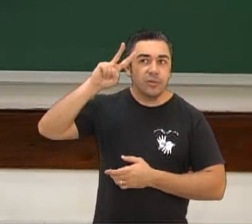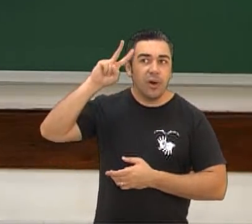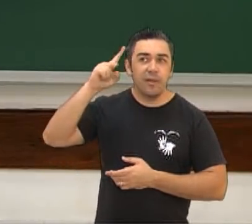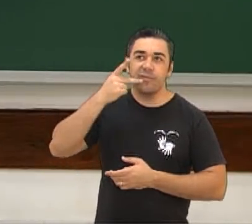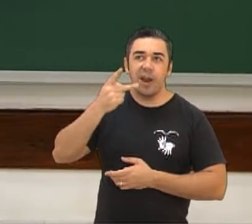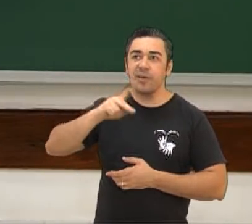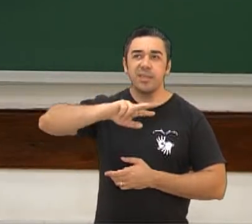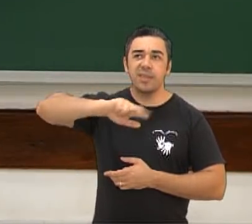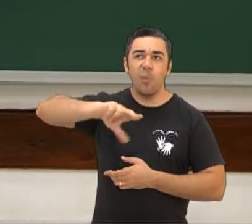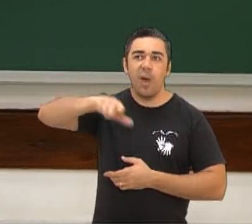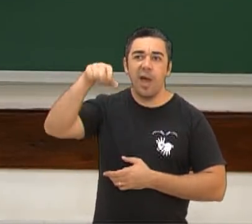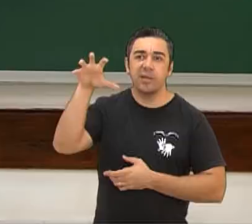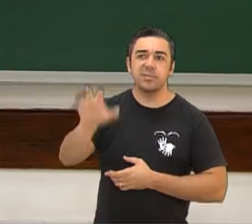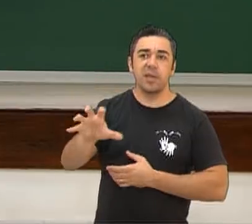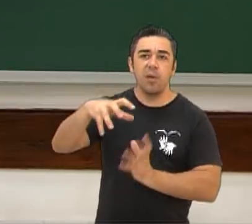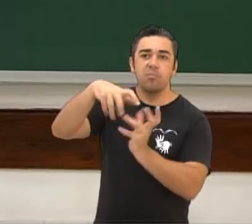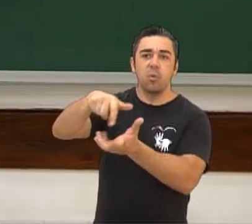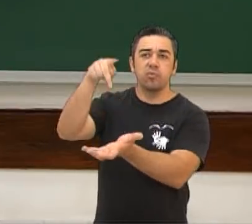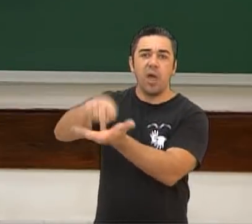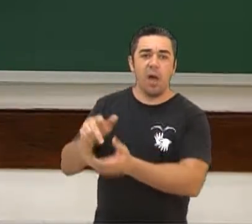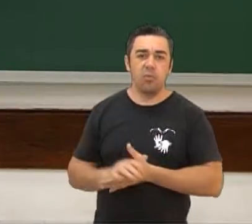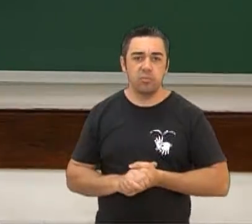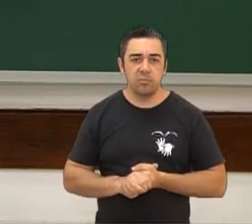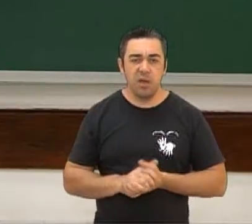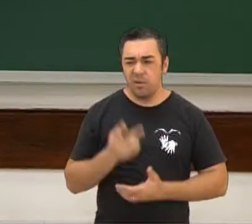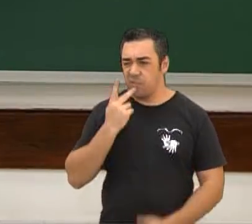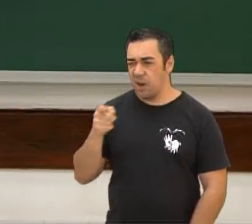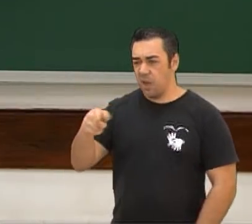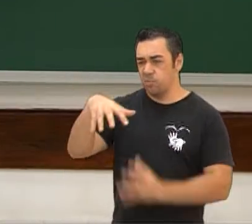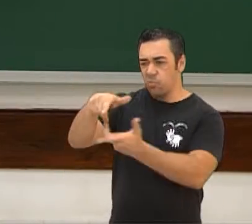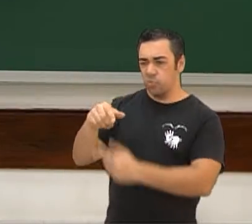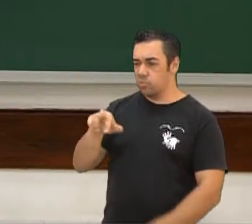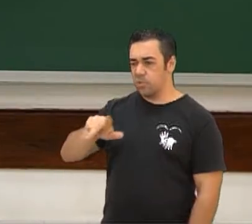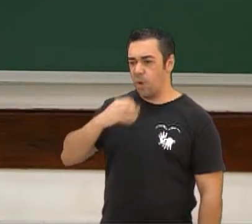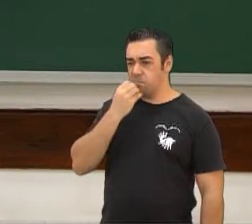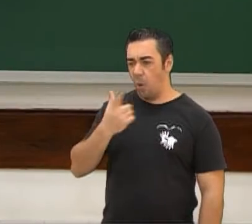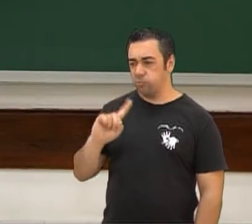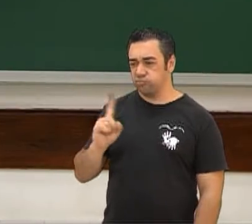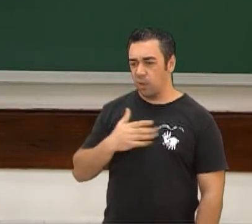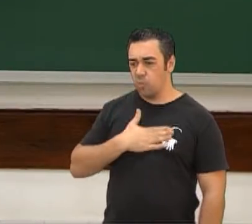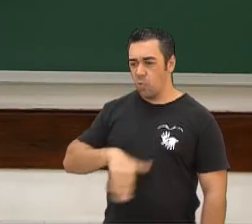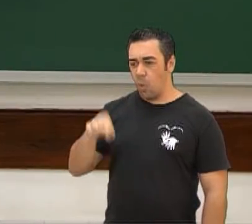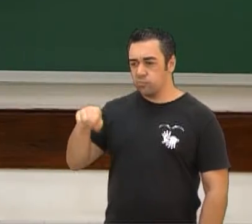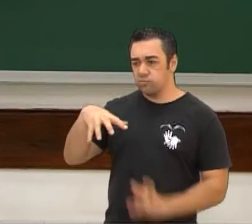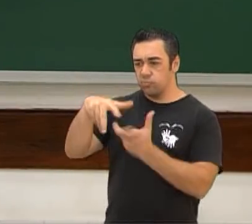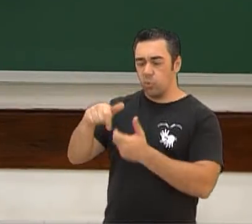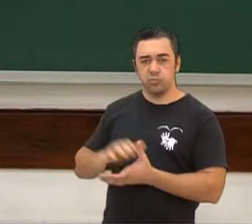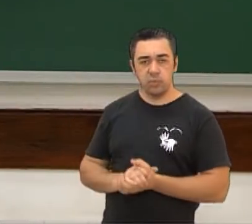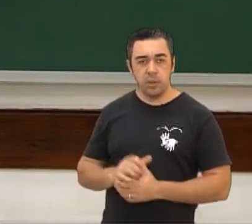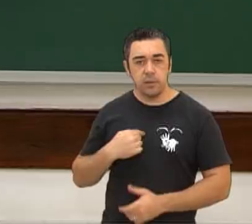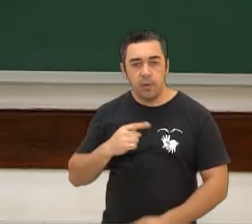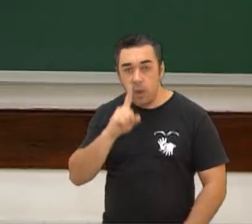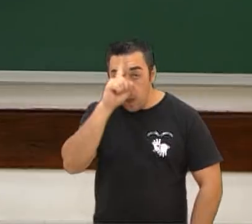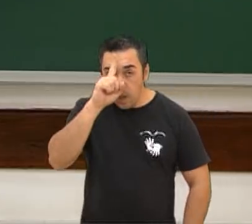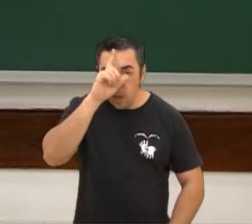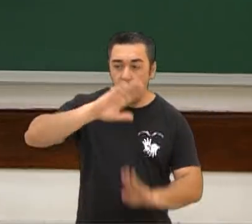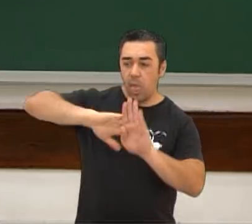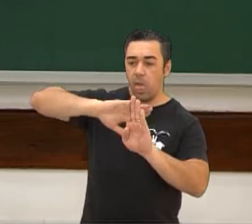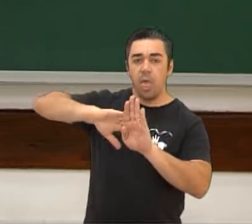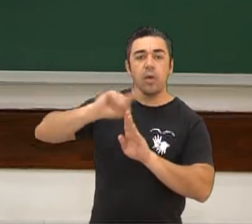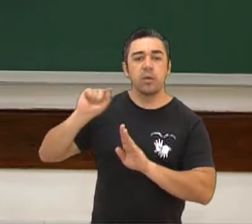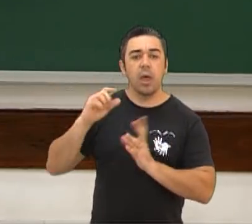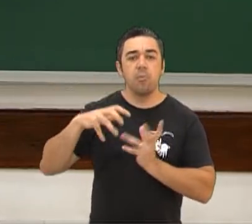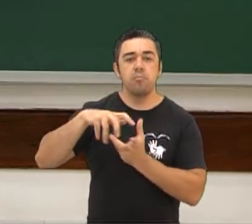o mundo. Nós olhamos para o mundo e falamos, esse mundo não é bom, não gosto desse mundo, logo vou criar uma ideia de um